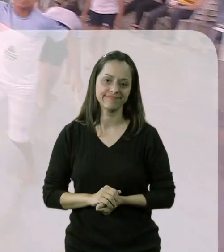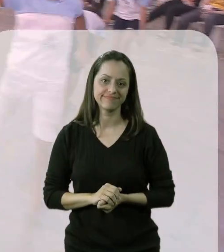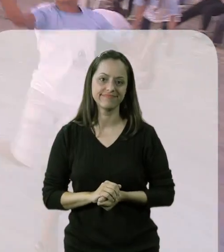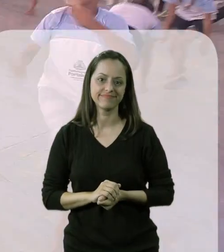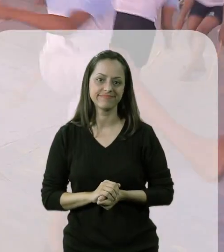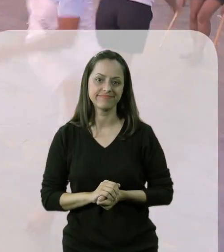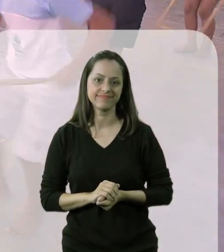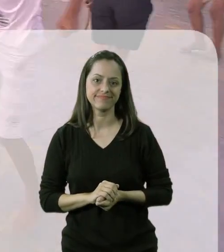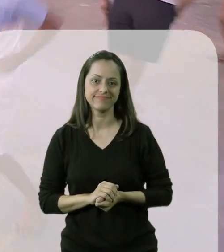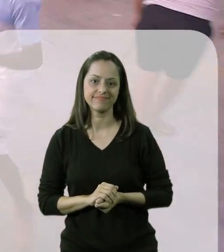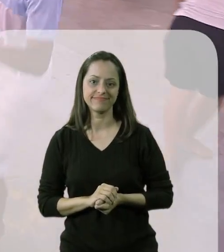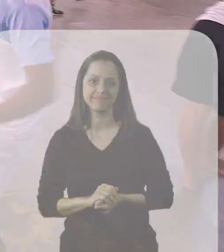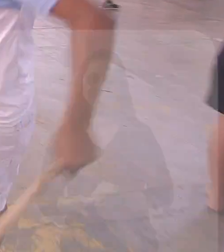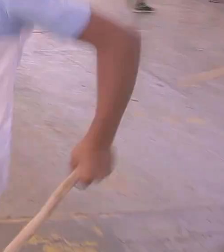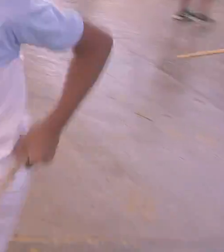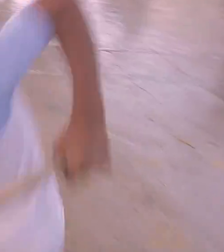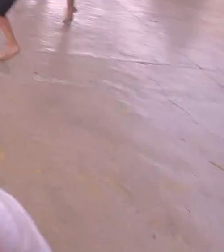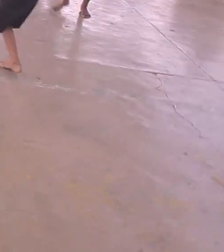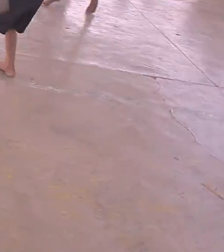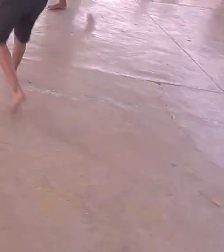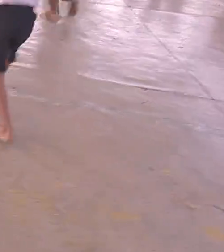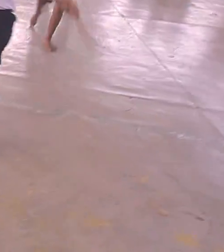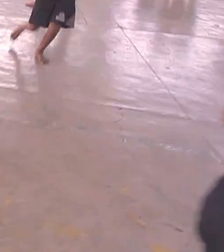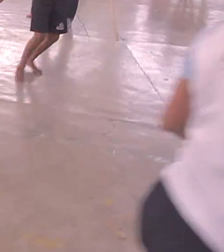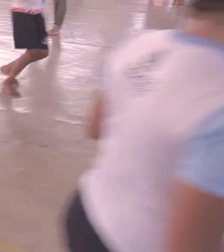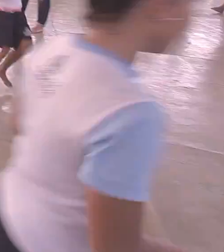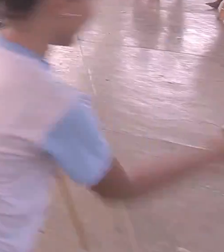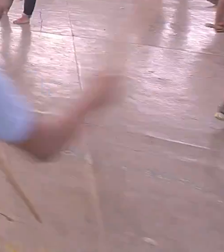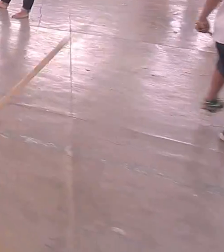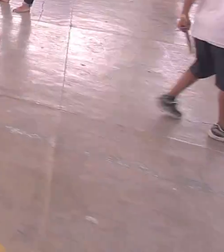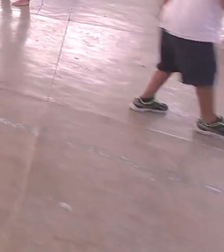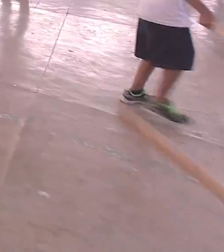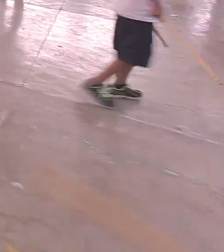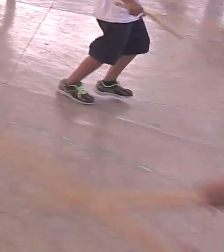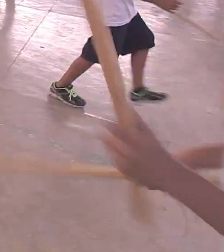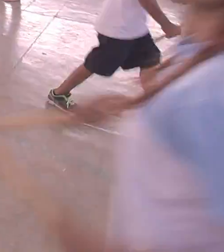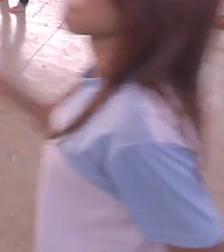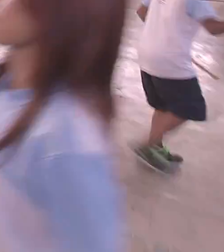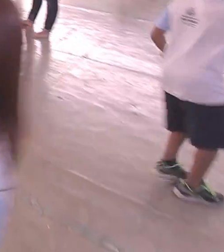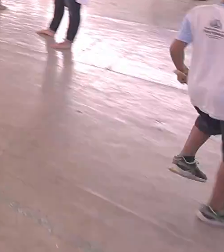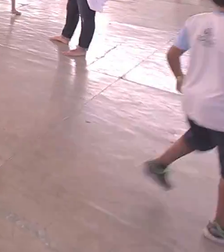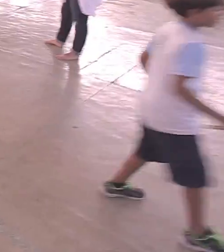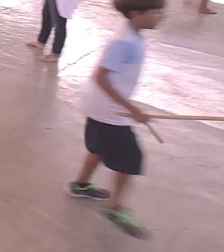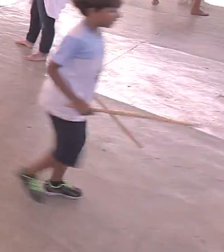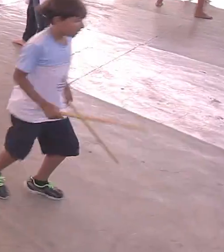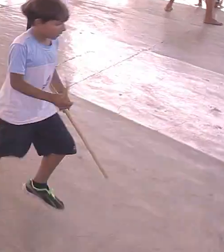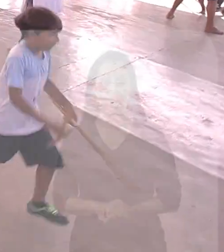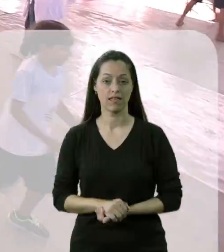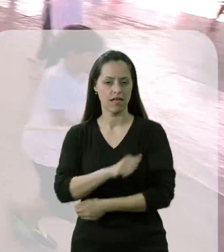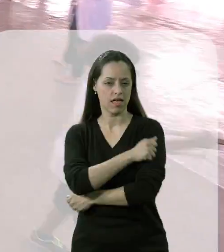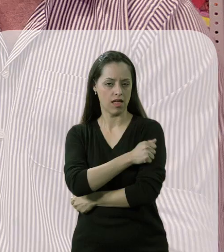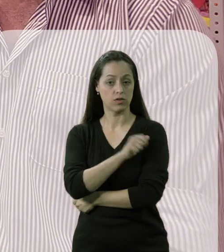capoeira jogar capoeira. Alunos dançam batendo bastões de madeira. Francisco Filho, coordenador